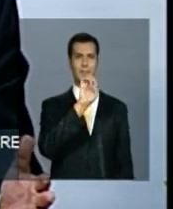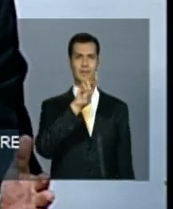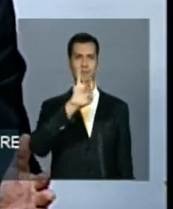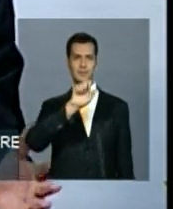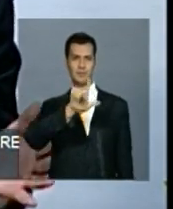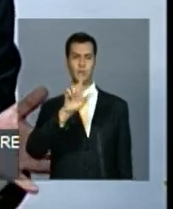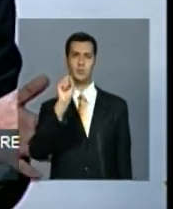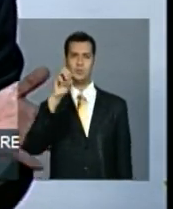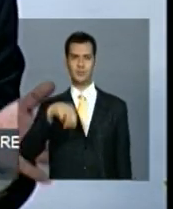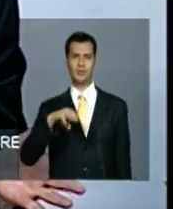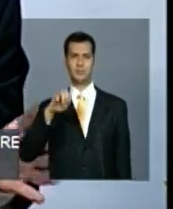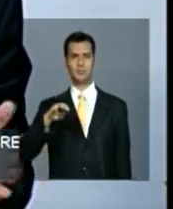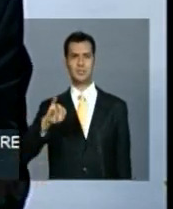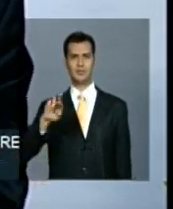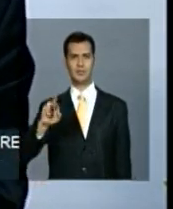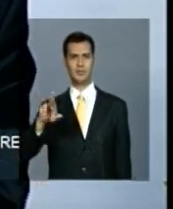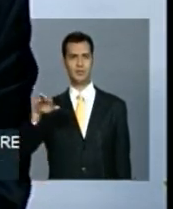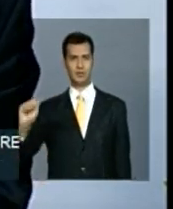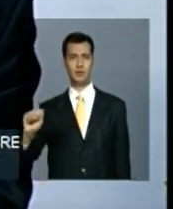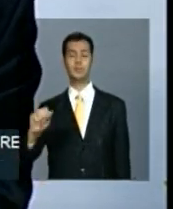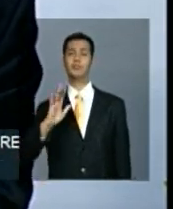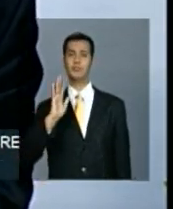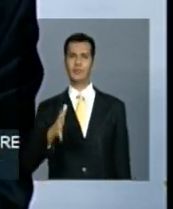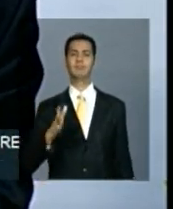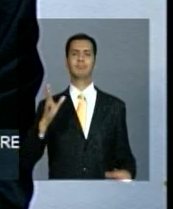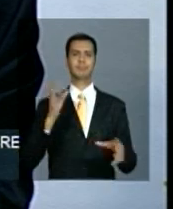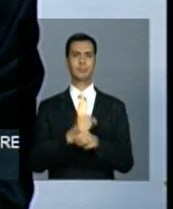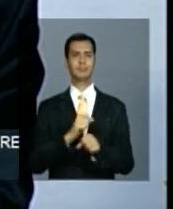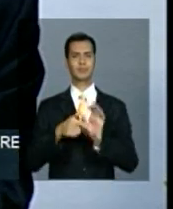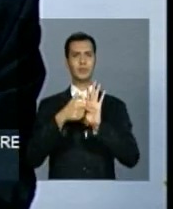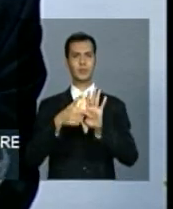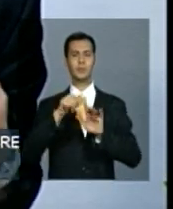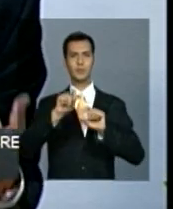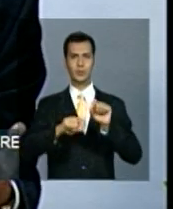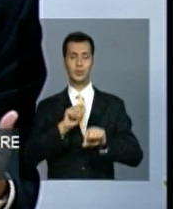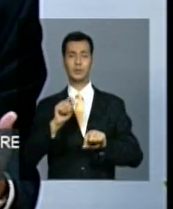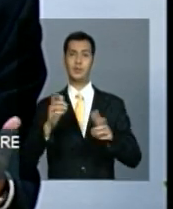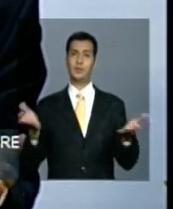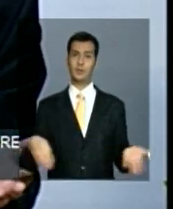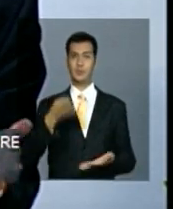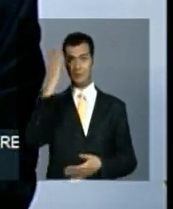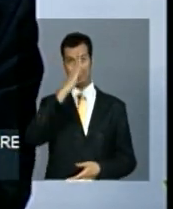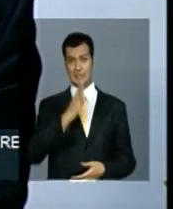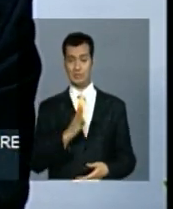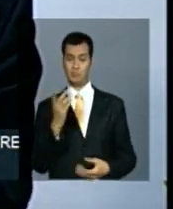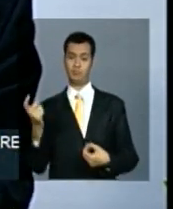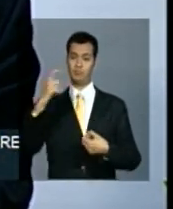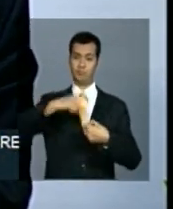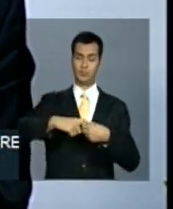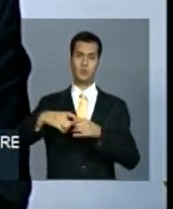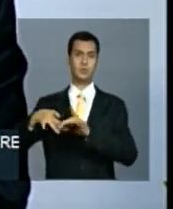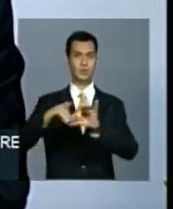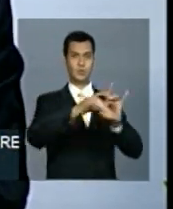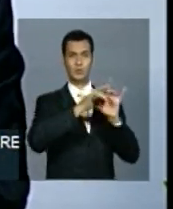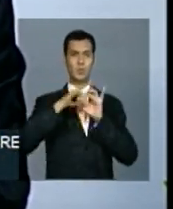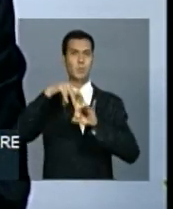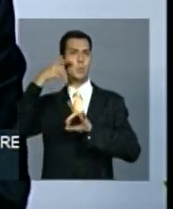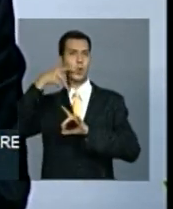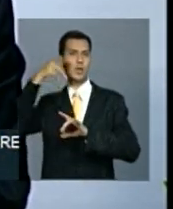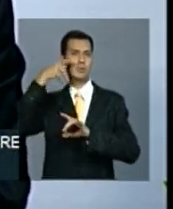extrema pobreza tem dados que já mostram isso no ano de 2011 ao integrar as políticas acaba também